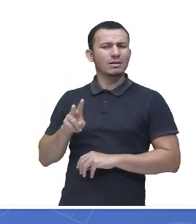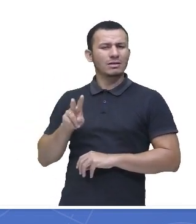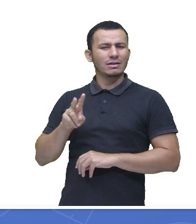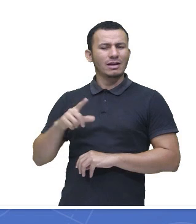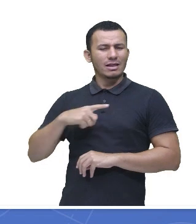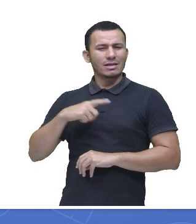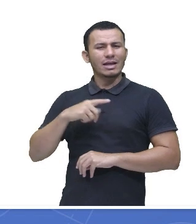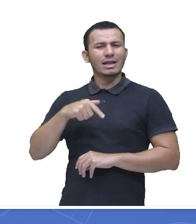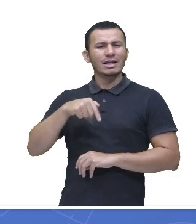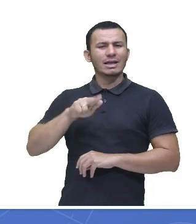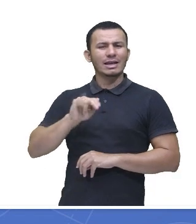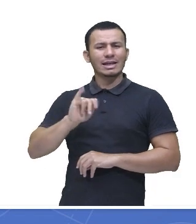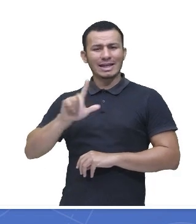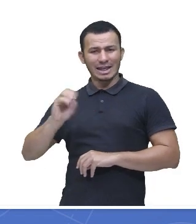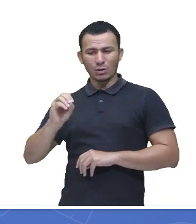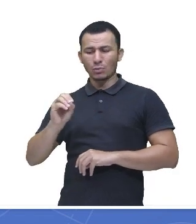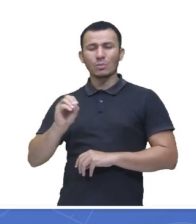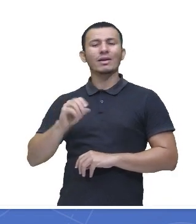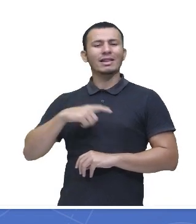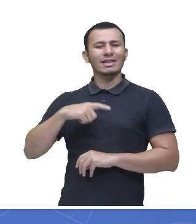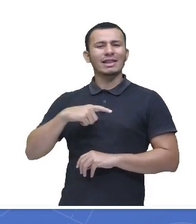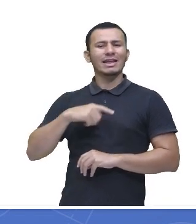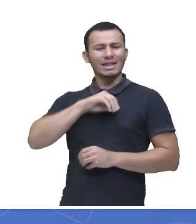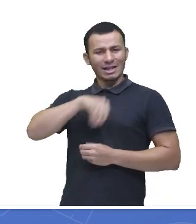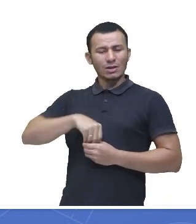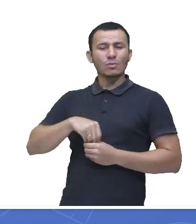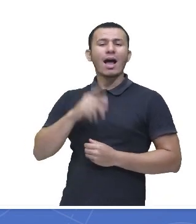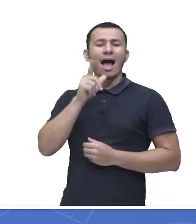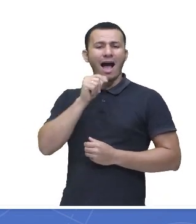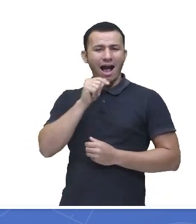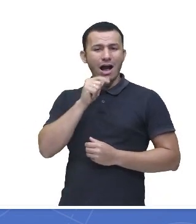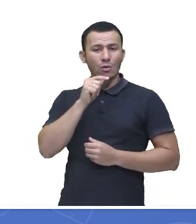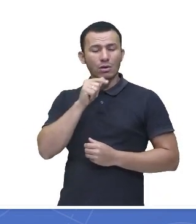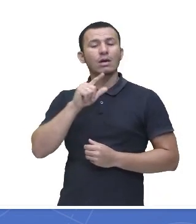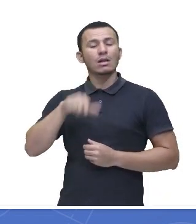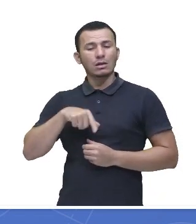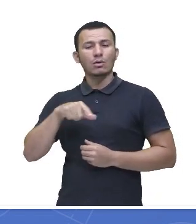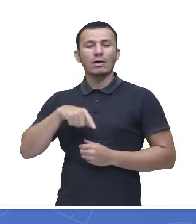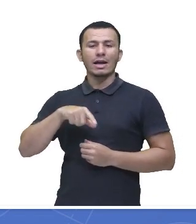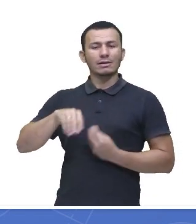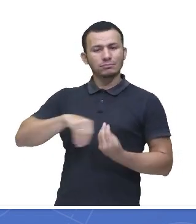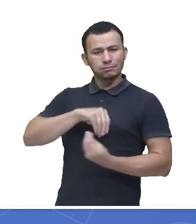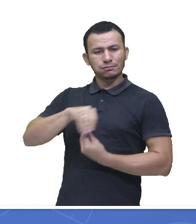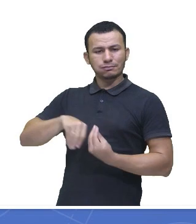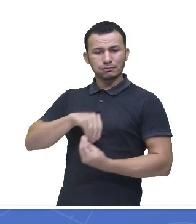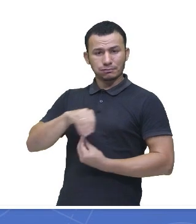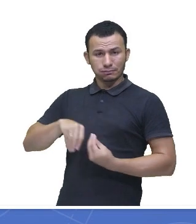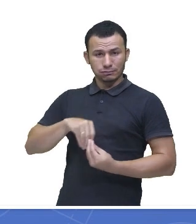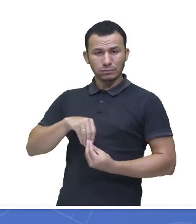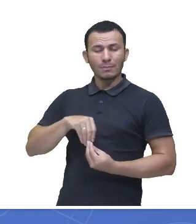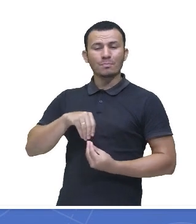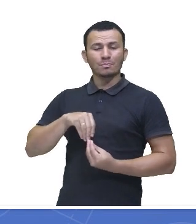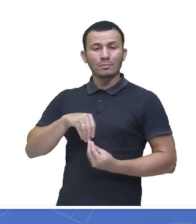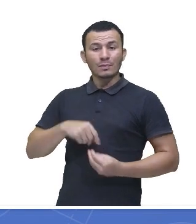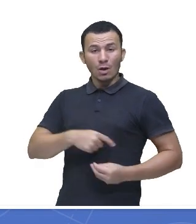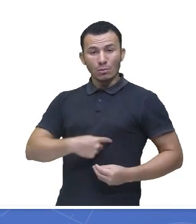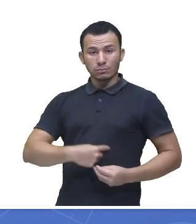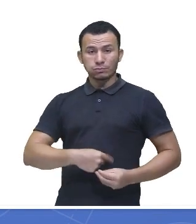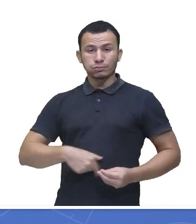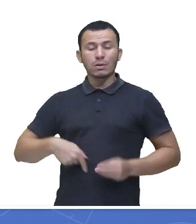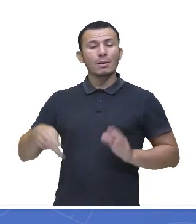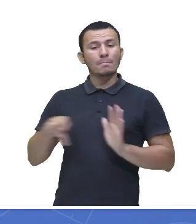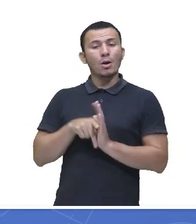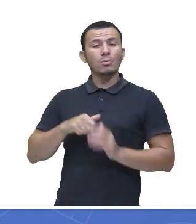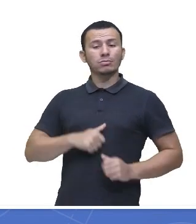lá do quilo? Ok? A outra coisa que eu também vou ter é a formação de fezes no meu intestino grosso. Então, à medida que